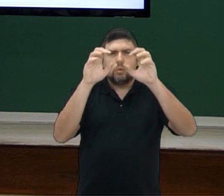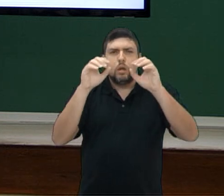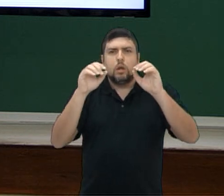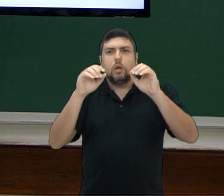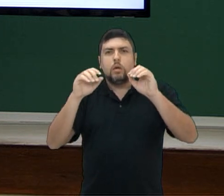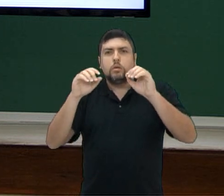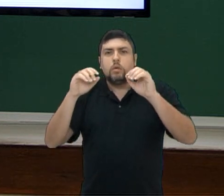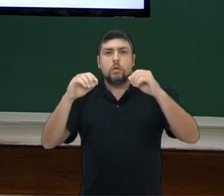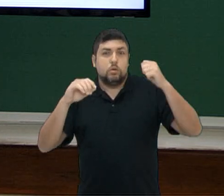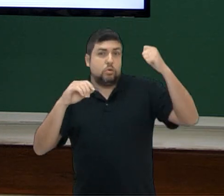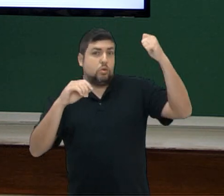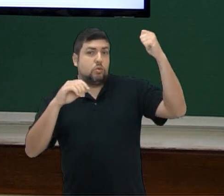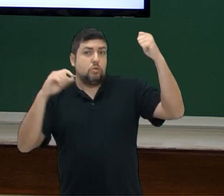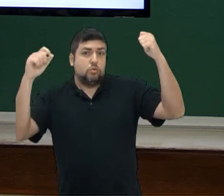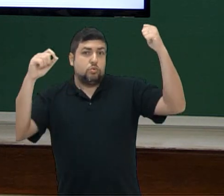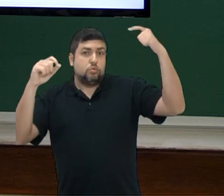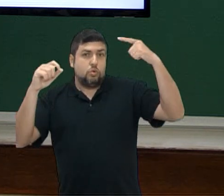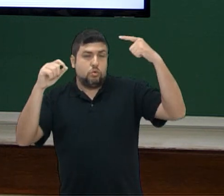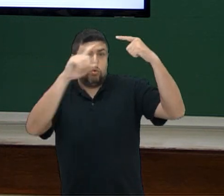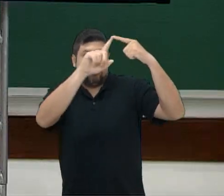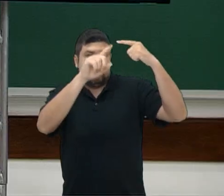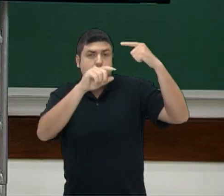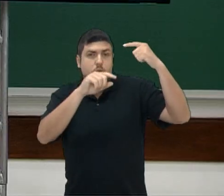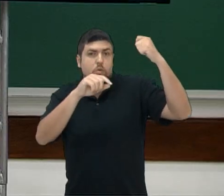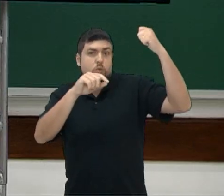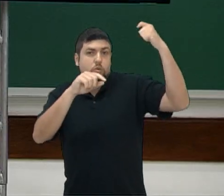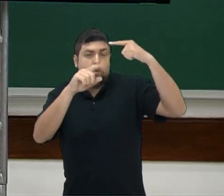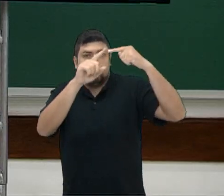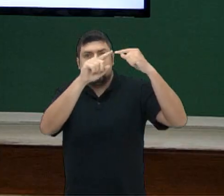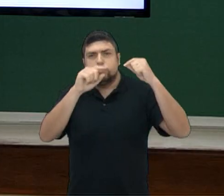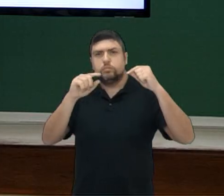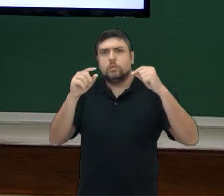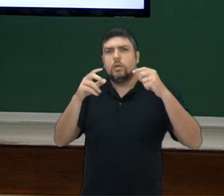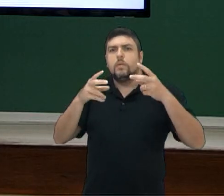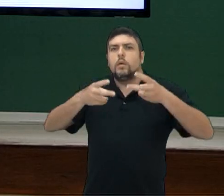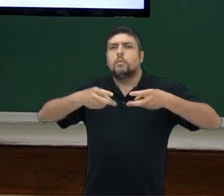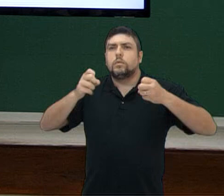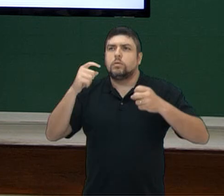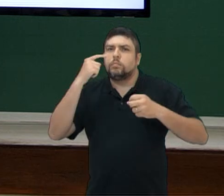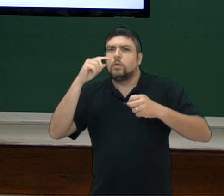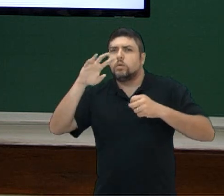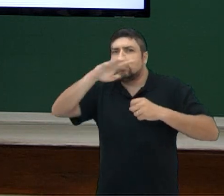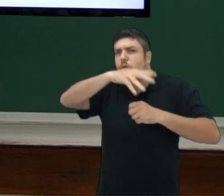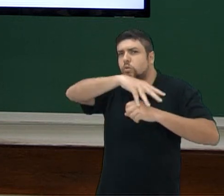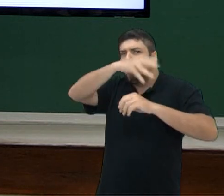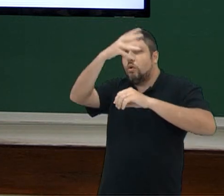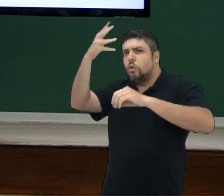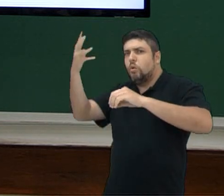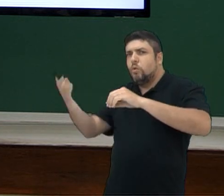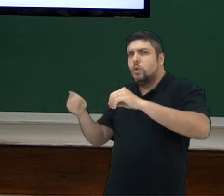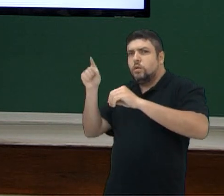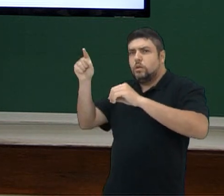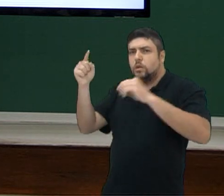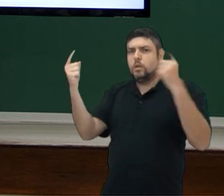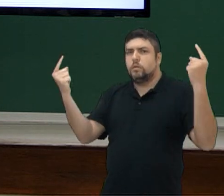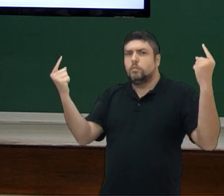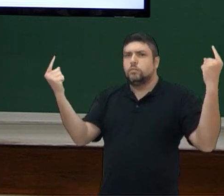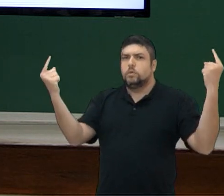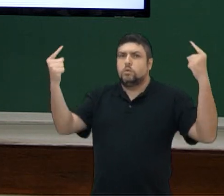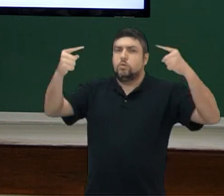oposto. Se o Sol está para esse lado, você vai conseguir observar o arco-íris desse lado, ok? Então isso é importante estar